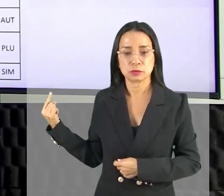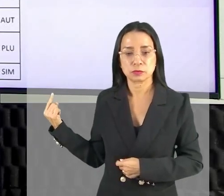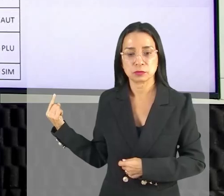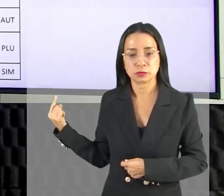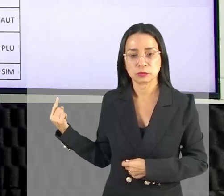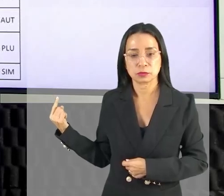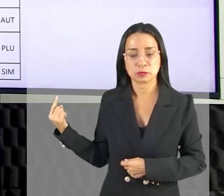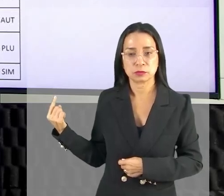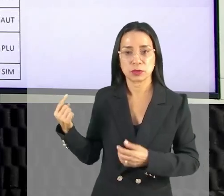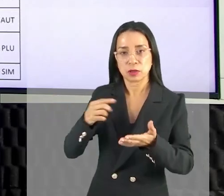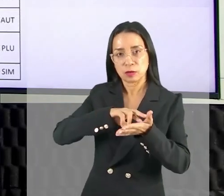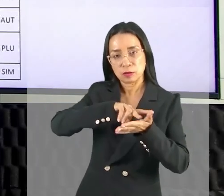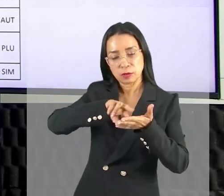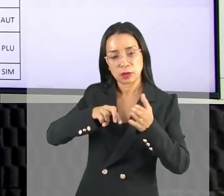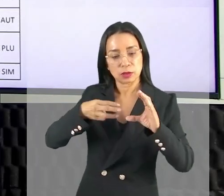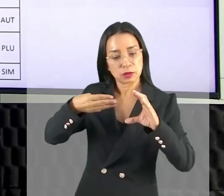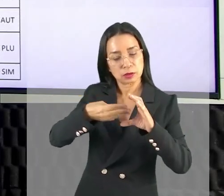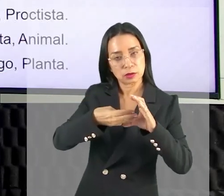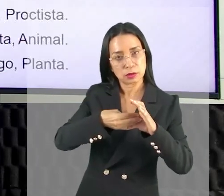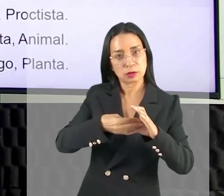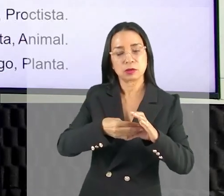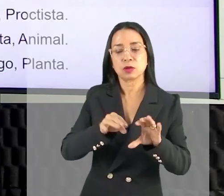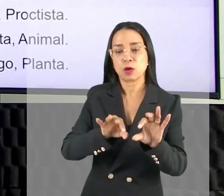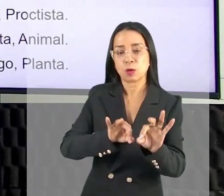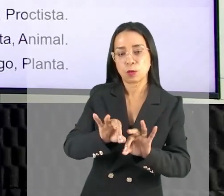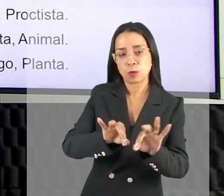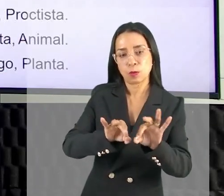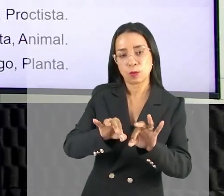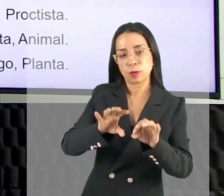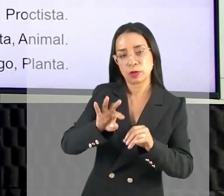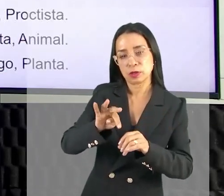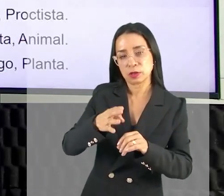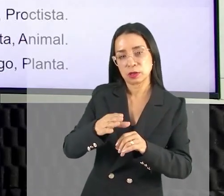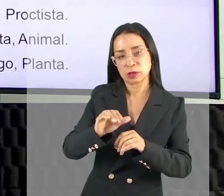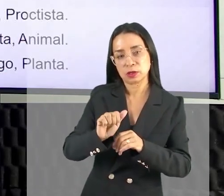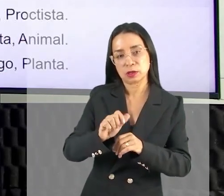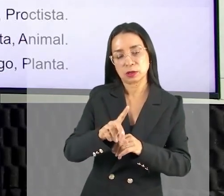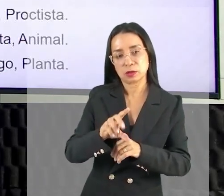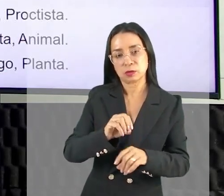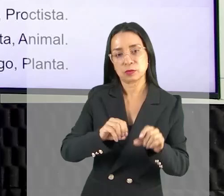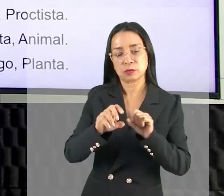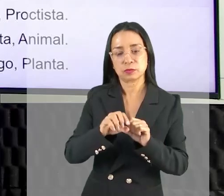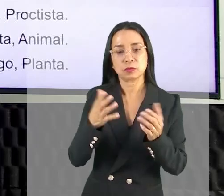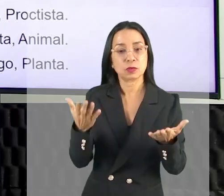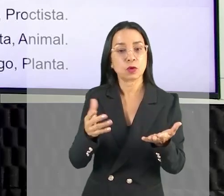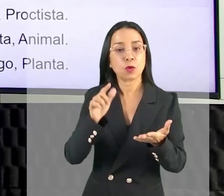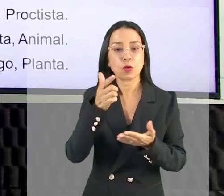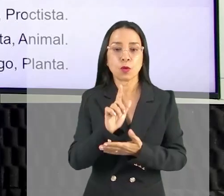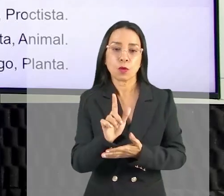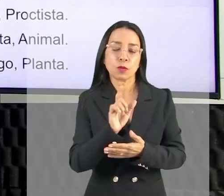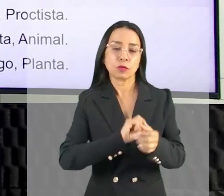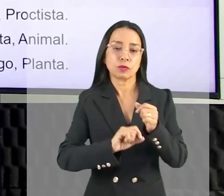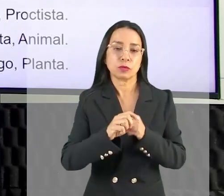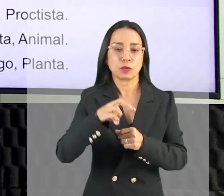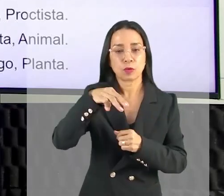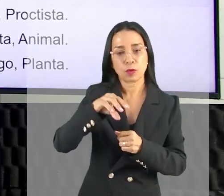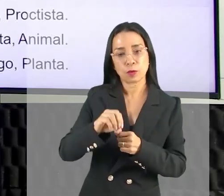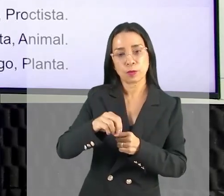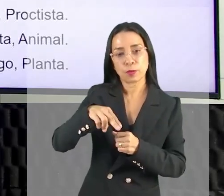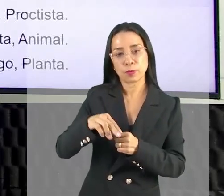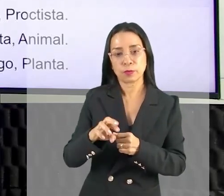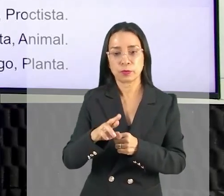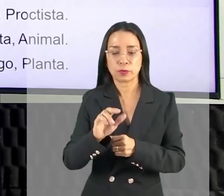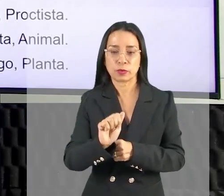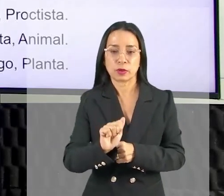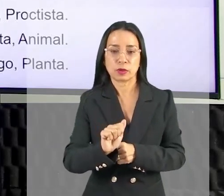Pluricelular, forma tecido, então isso é do reino animal, característico do reino animal. Vamos lá para o outro extremo, ó, na